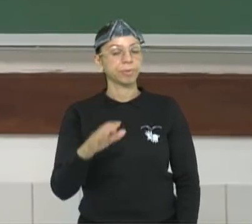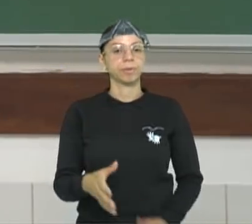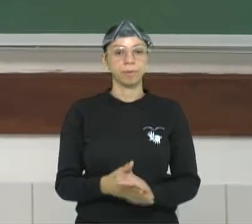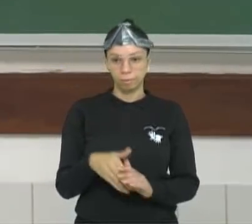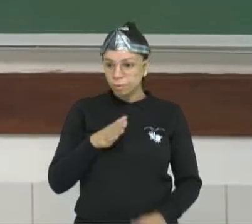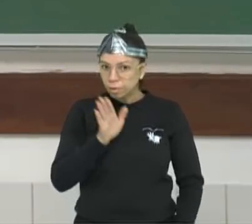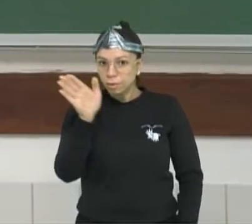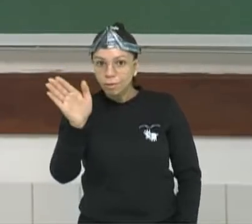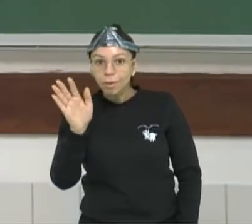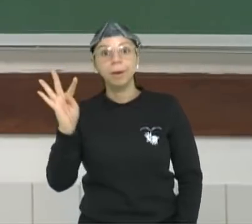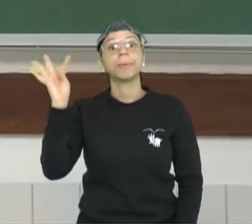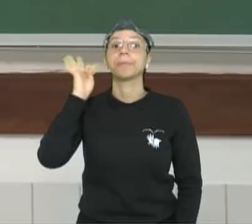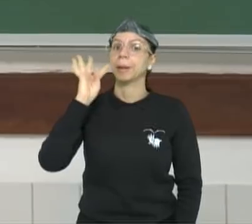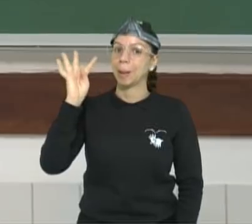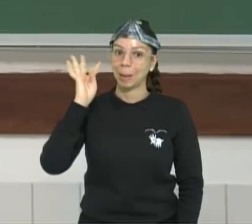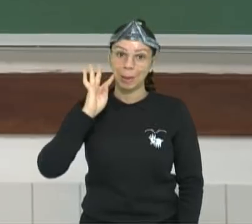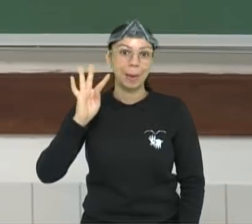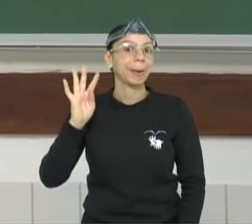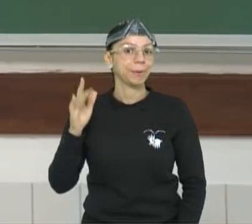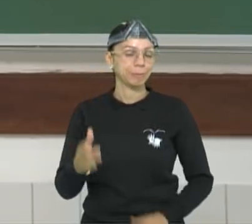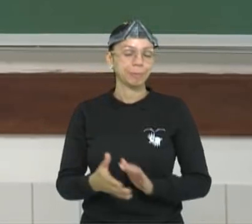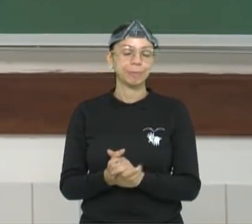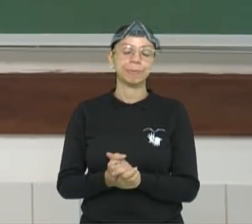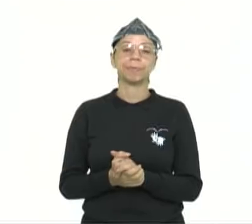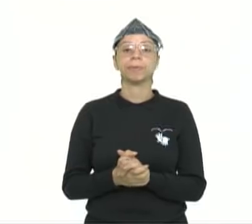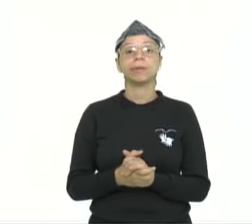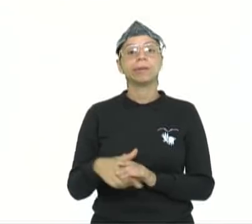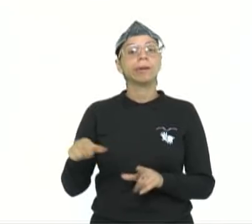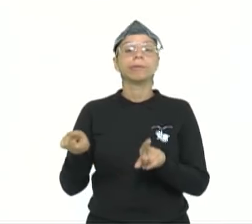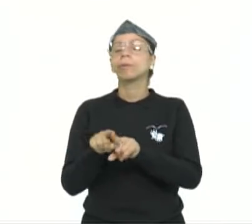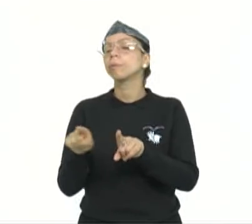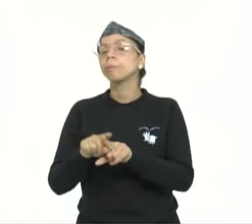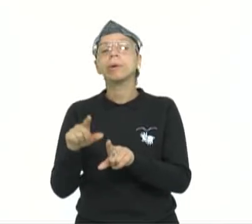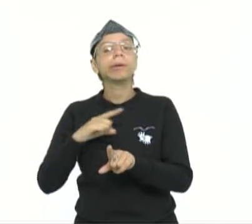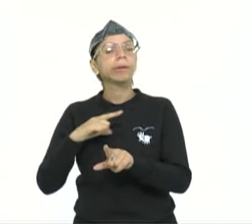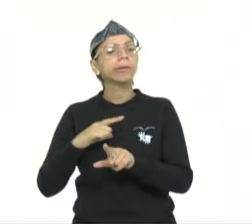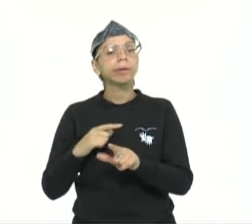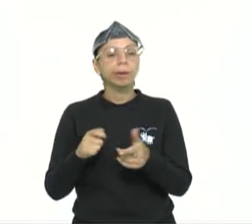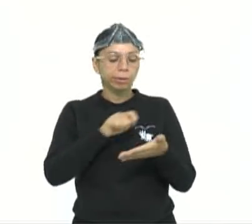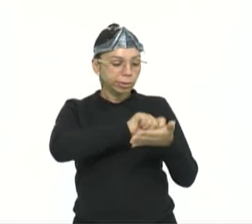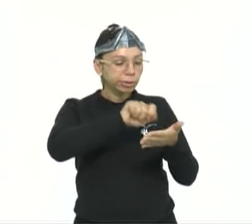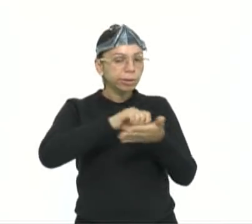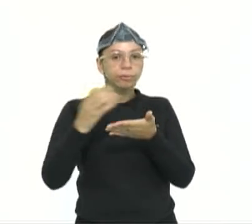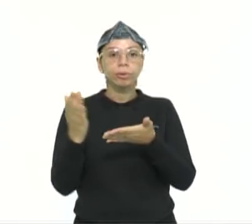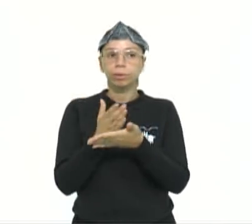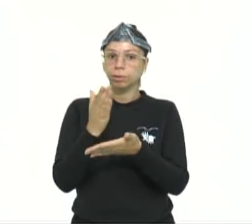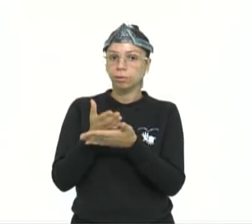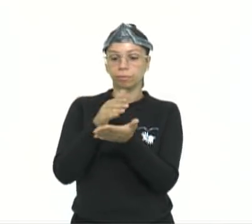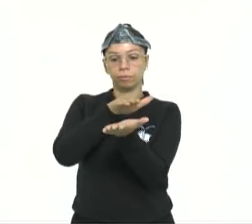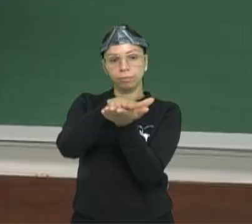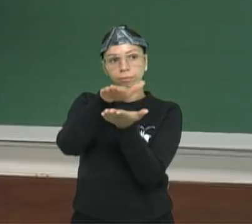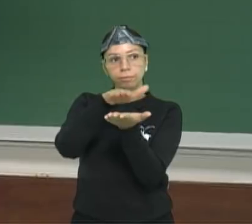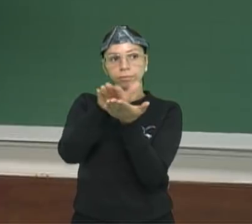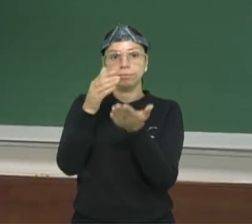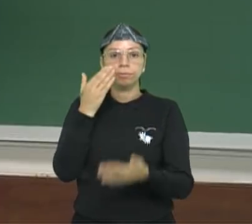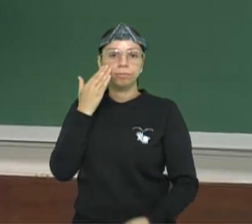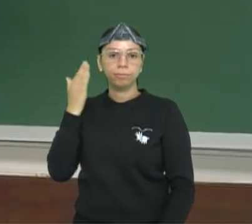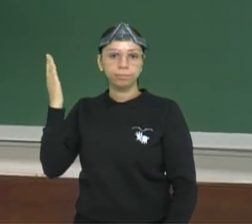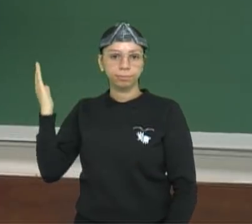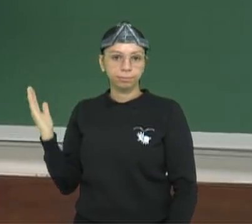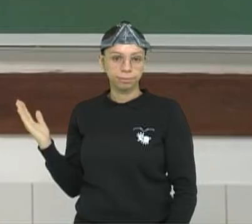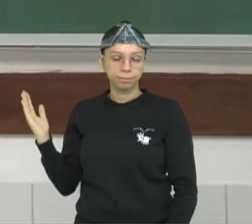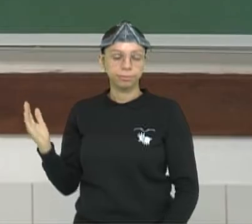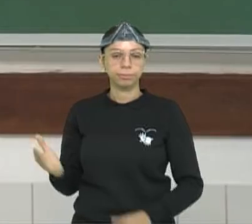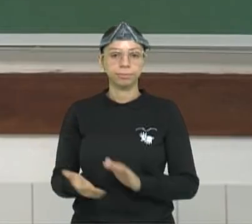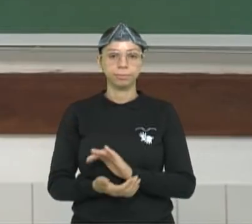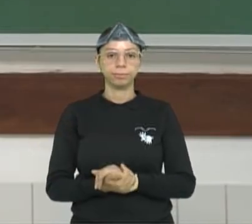E ele escreveu, então, vários títulos, né? E os títulos dele foram publicados em algum lugar, ó. Spain, French,